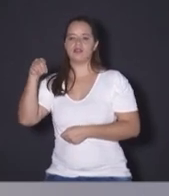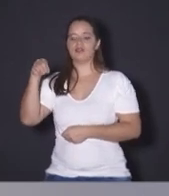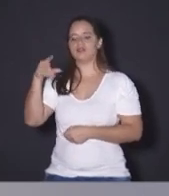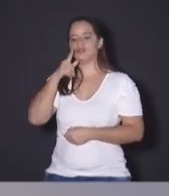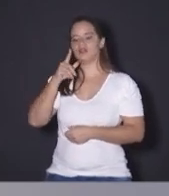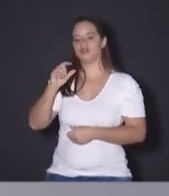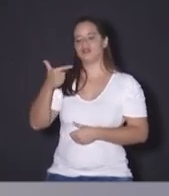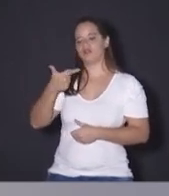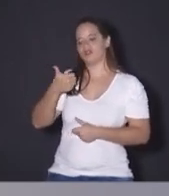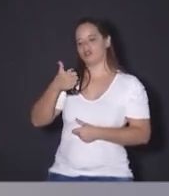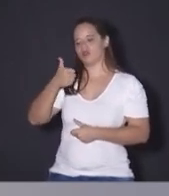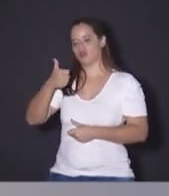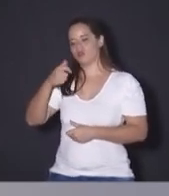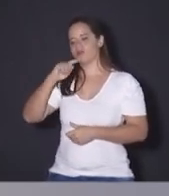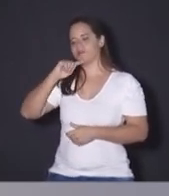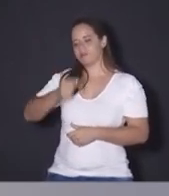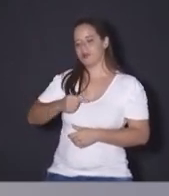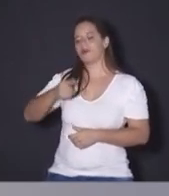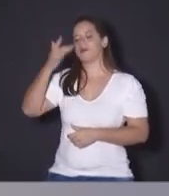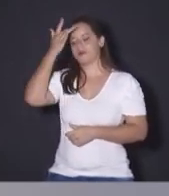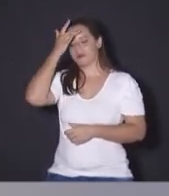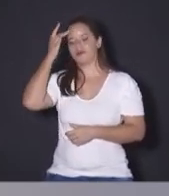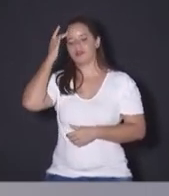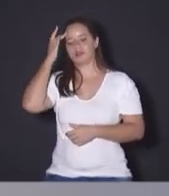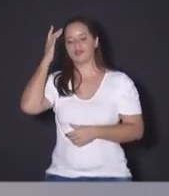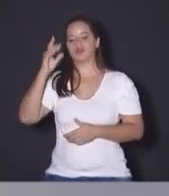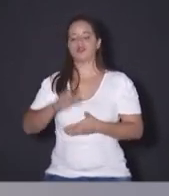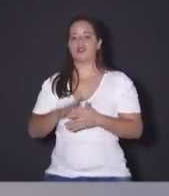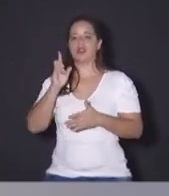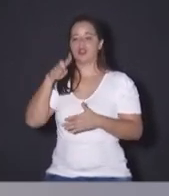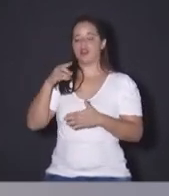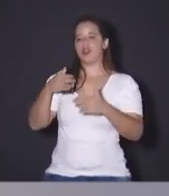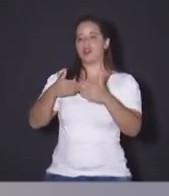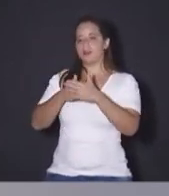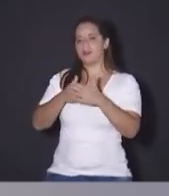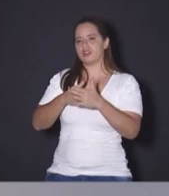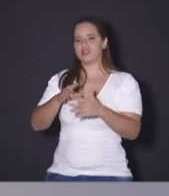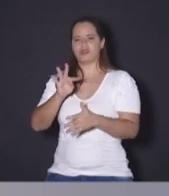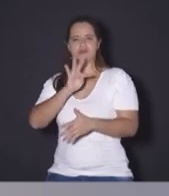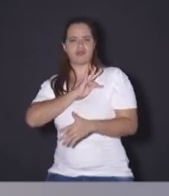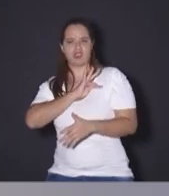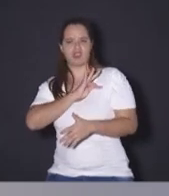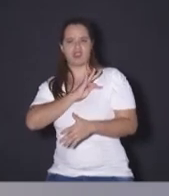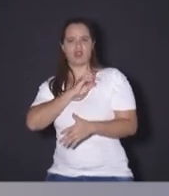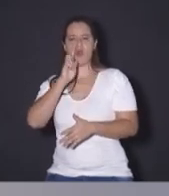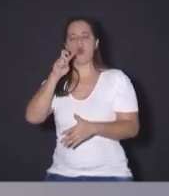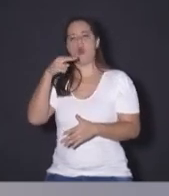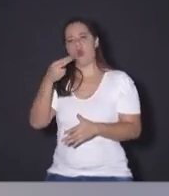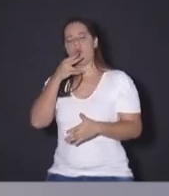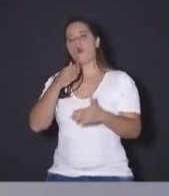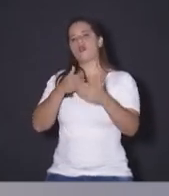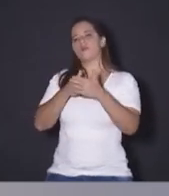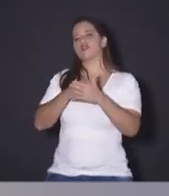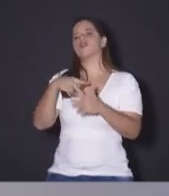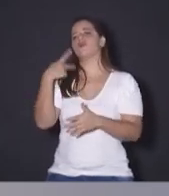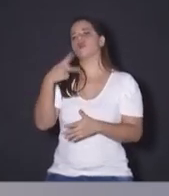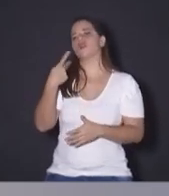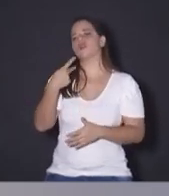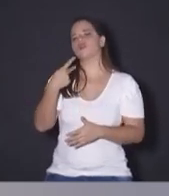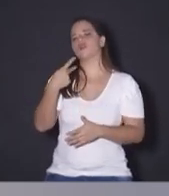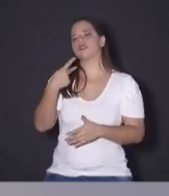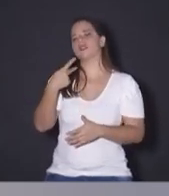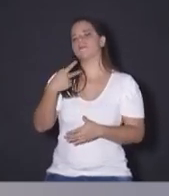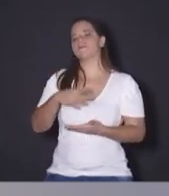mil pessoas então isso é uma limitação técnica ou é uma limitação política é